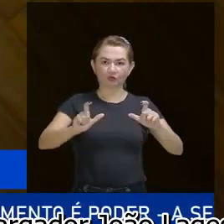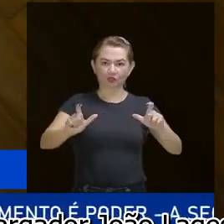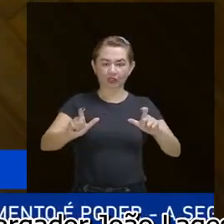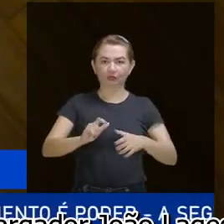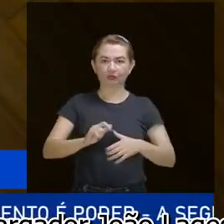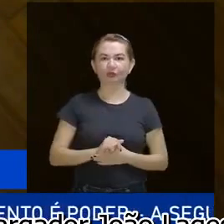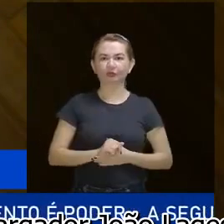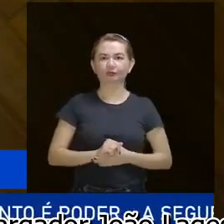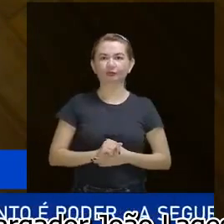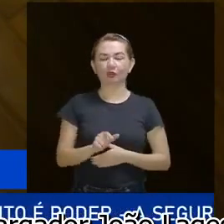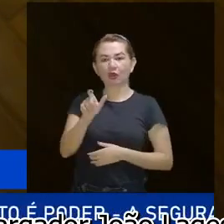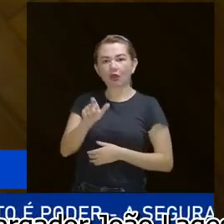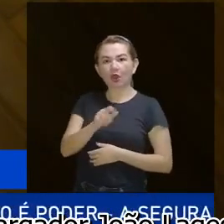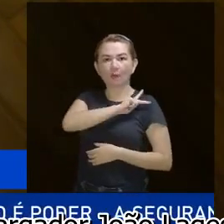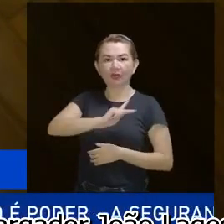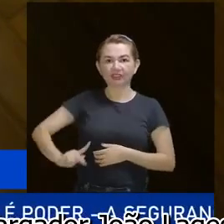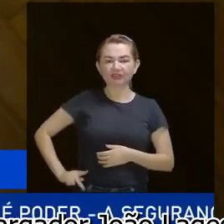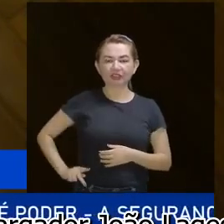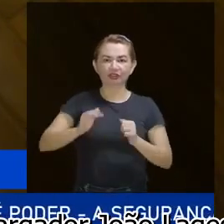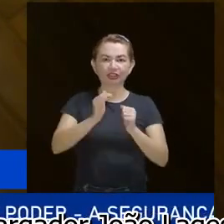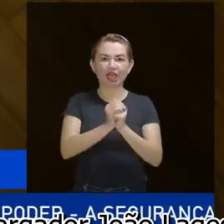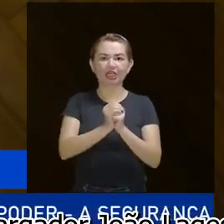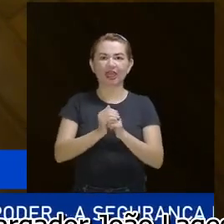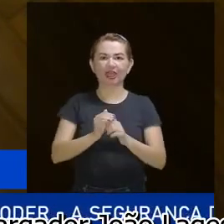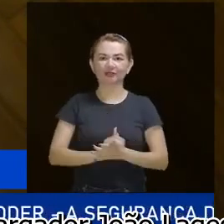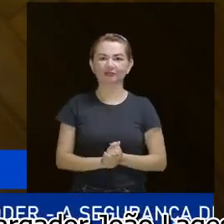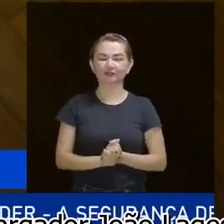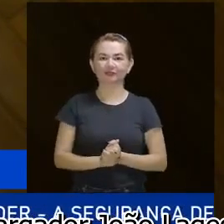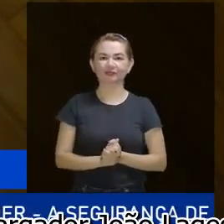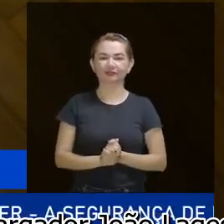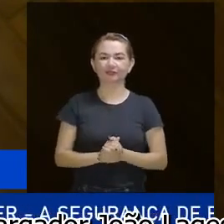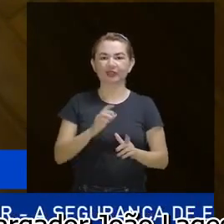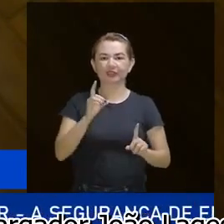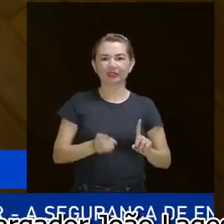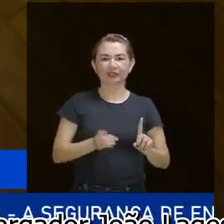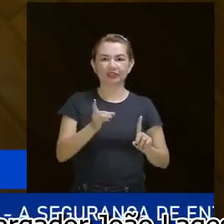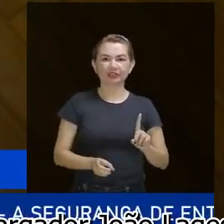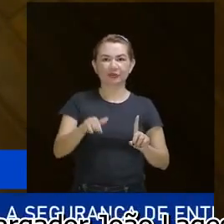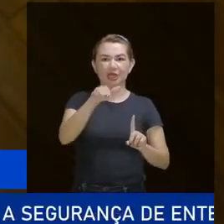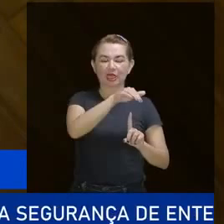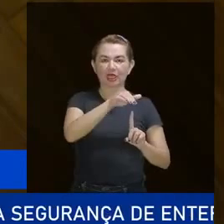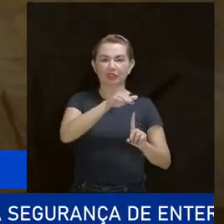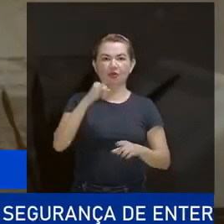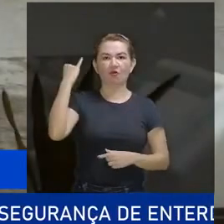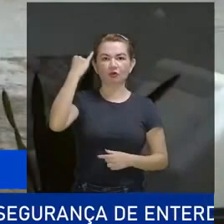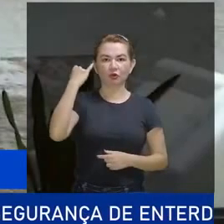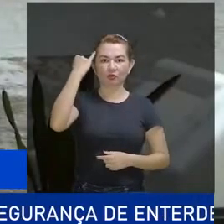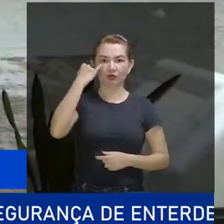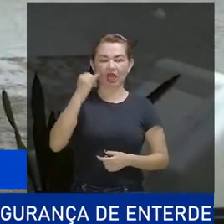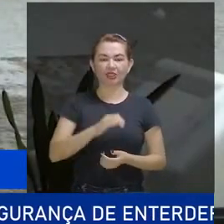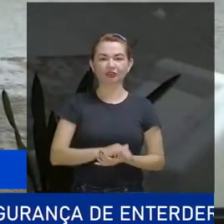excelentíssimo presidente do Tribunal Regional Eleitoral do Amapá, desembargador João Lages.